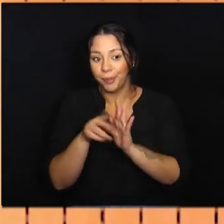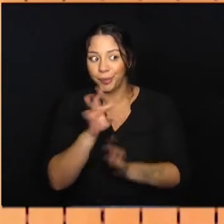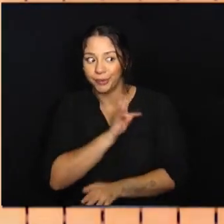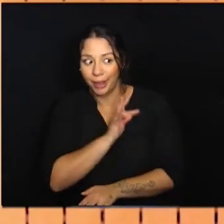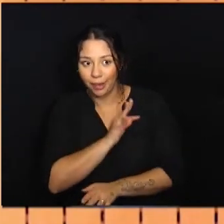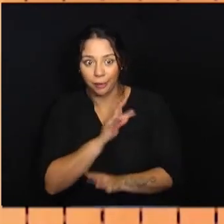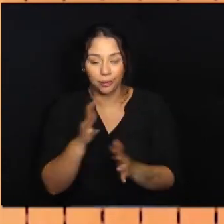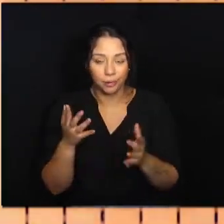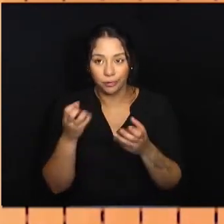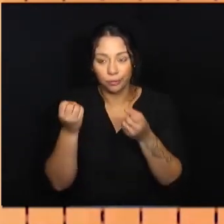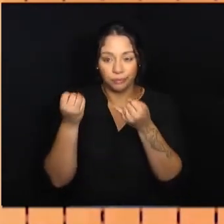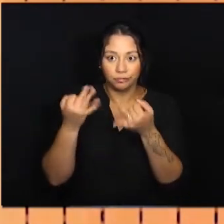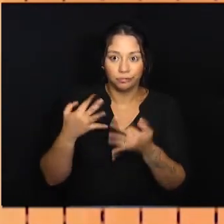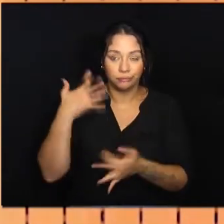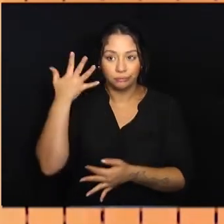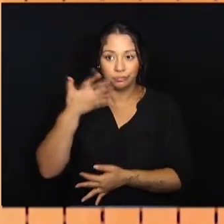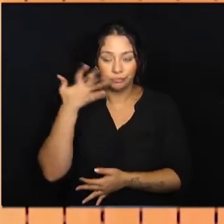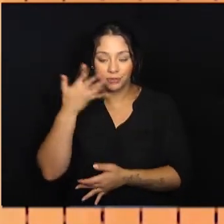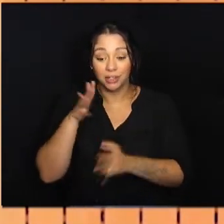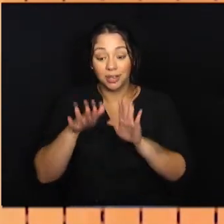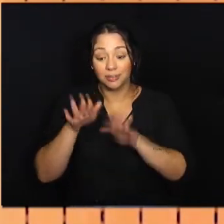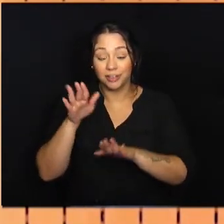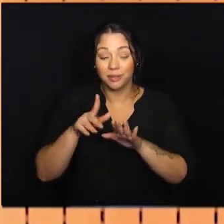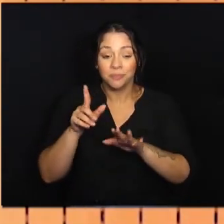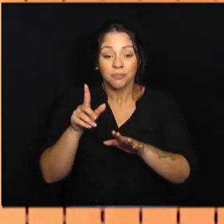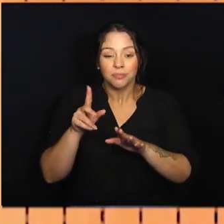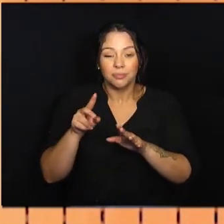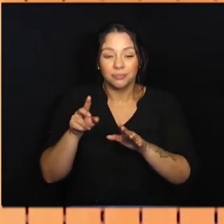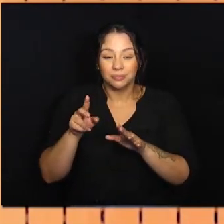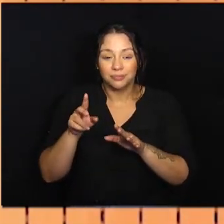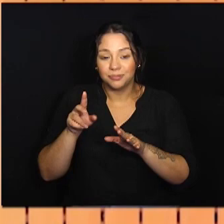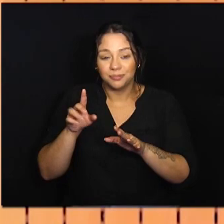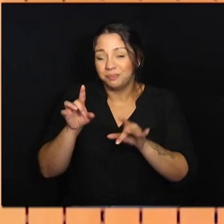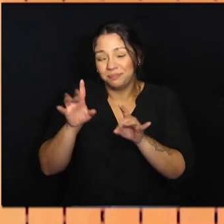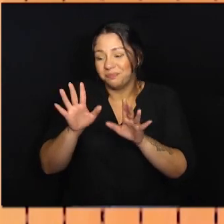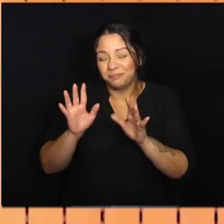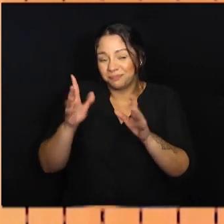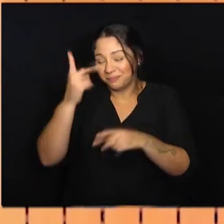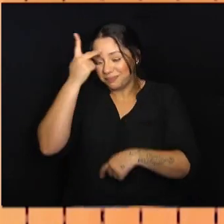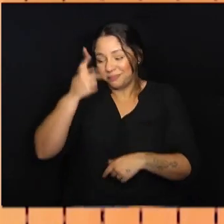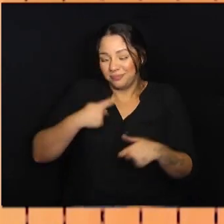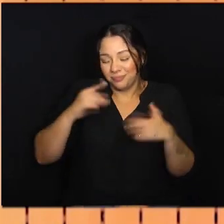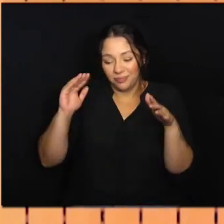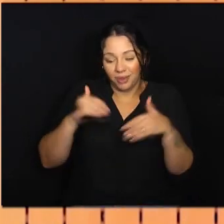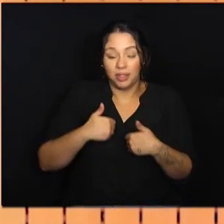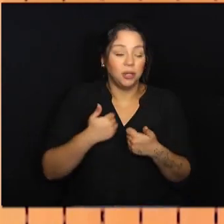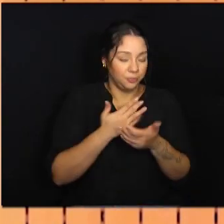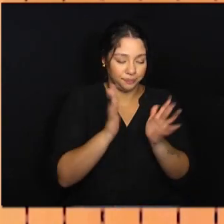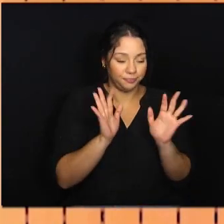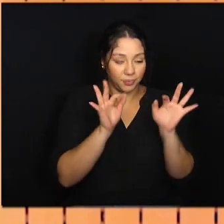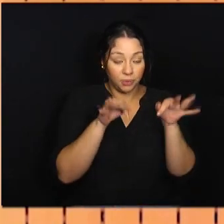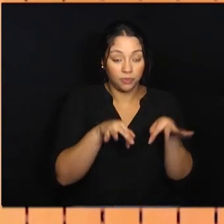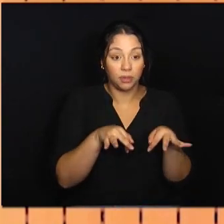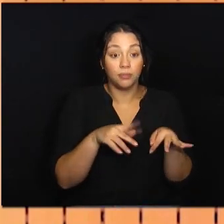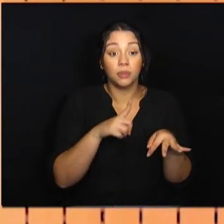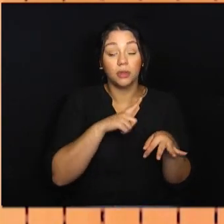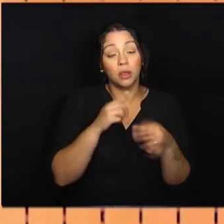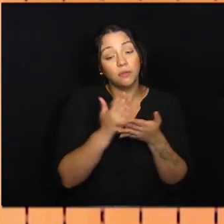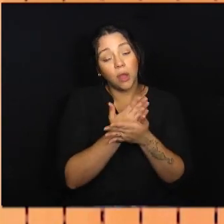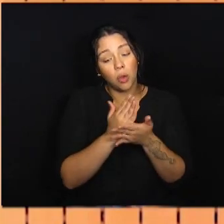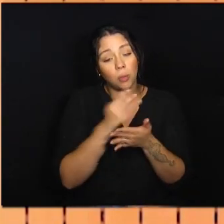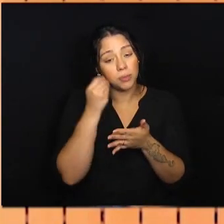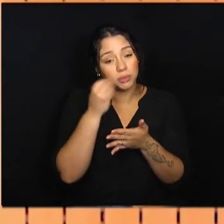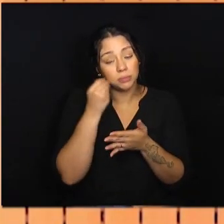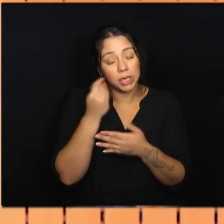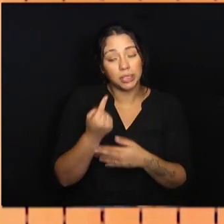porque a gente acaba ficando na nossa... Enfim, é o seguinte, a gente teve algumas experiências no passado